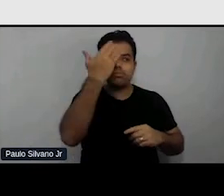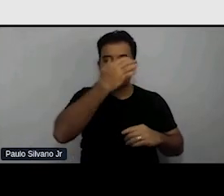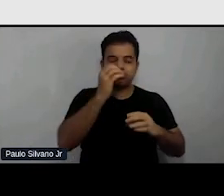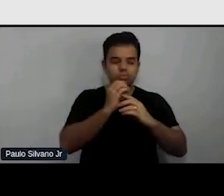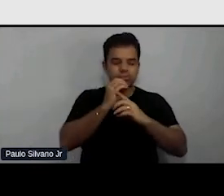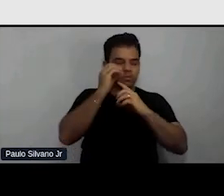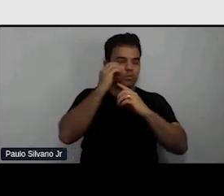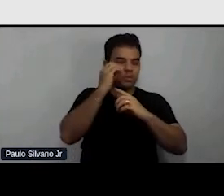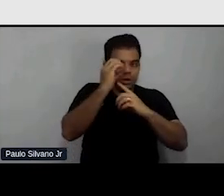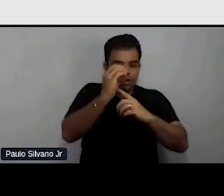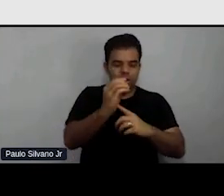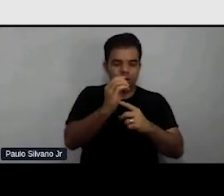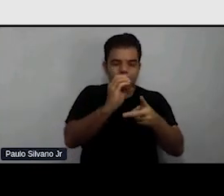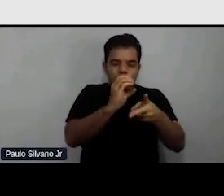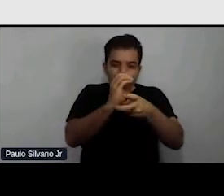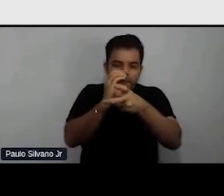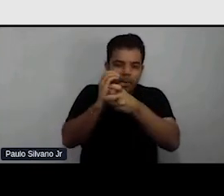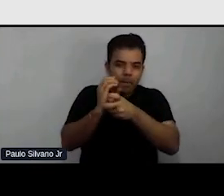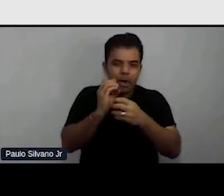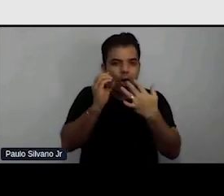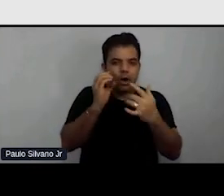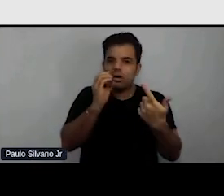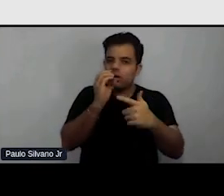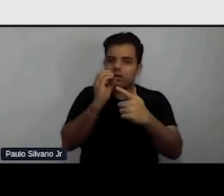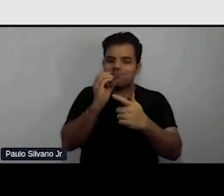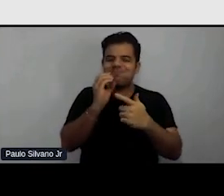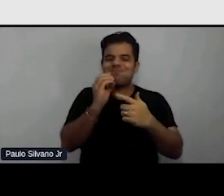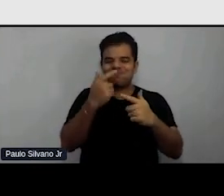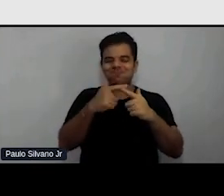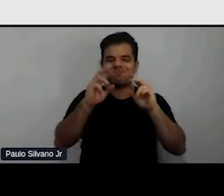Mesma coisa para gráficos de dispersão.